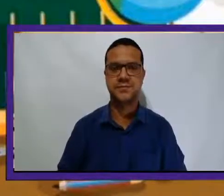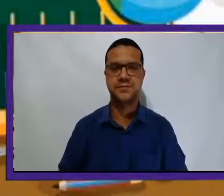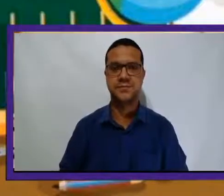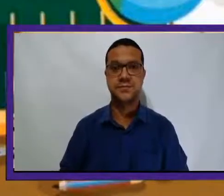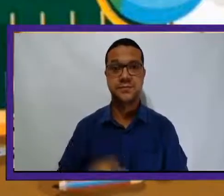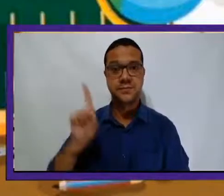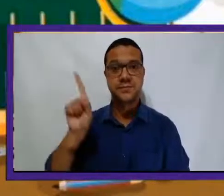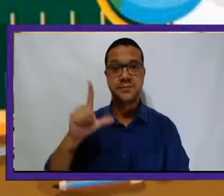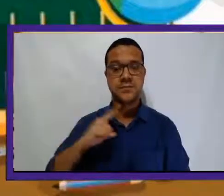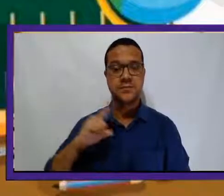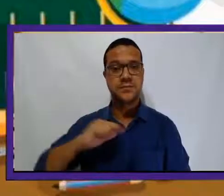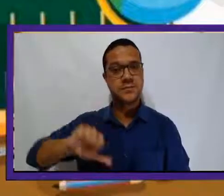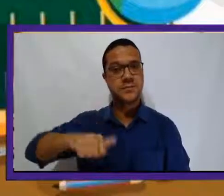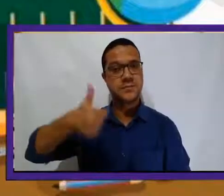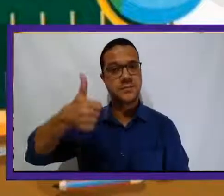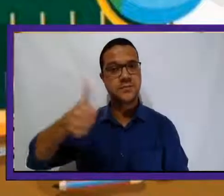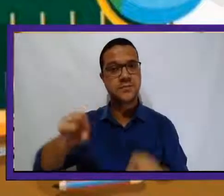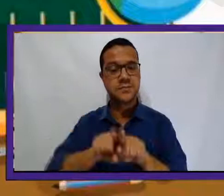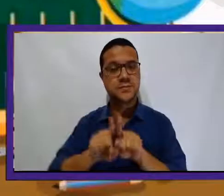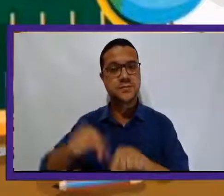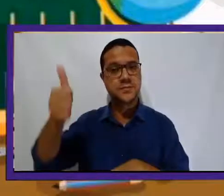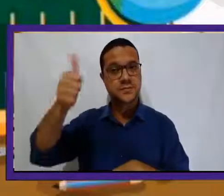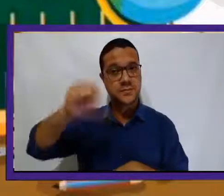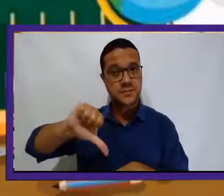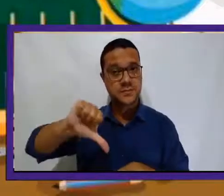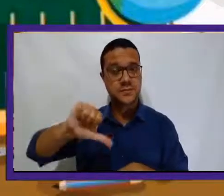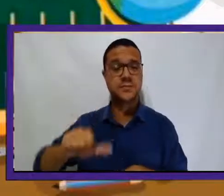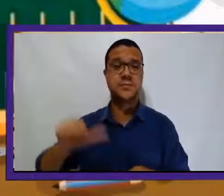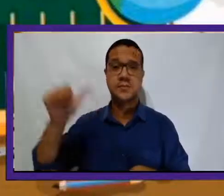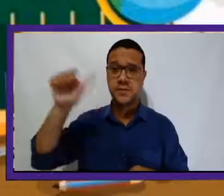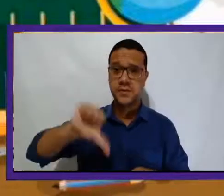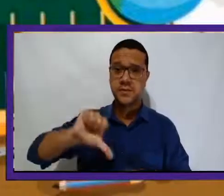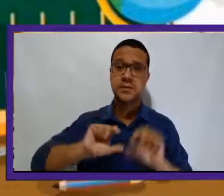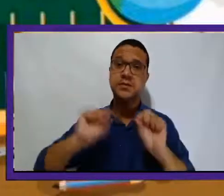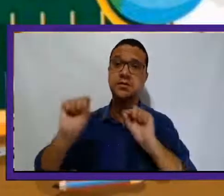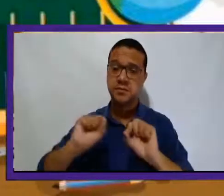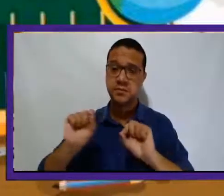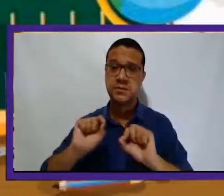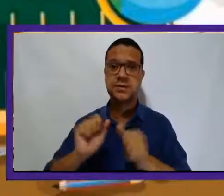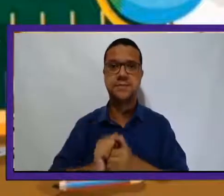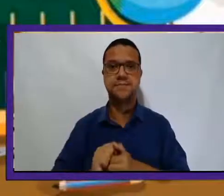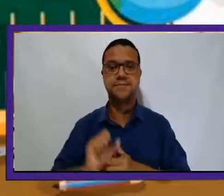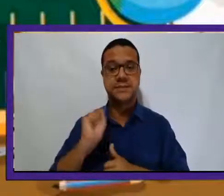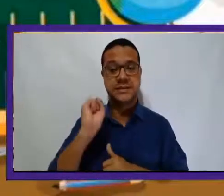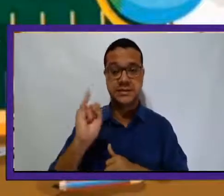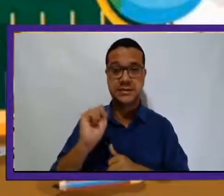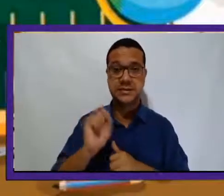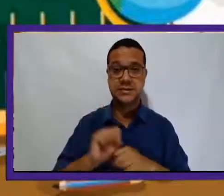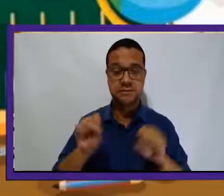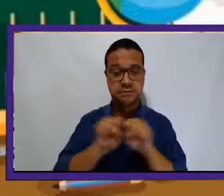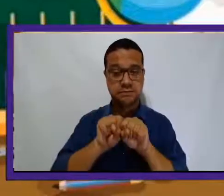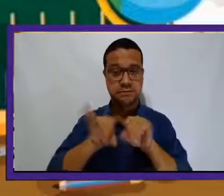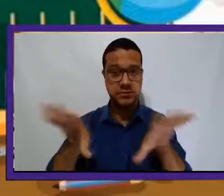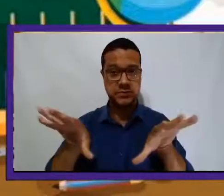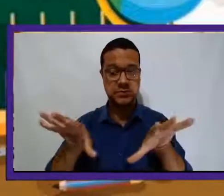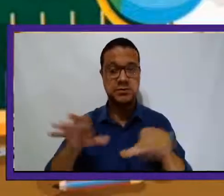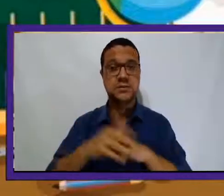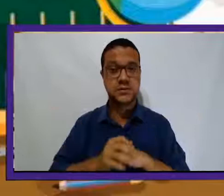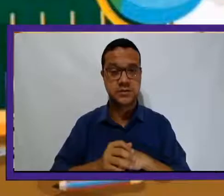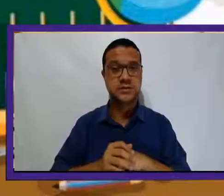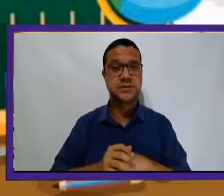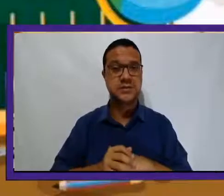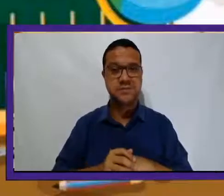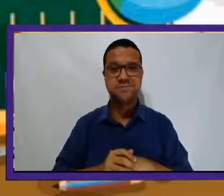Ela tem a sua vantagem E a sua desvantagem A desvantagem É que no caso De vazamento nuclear